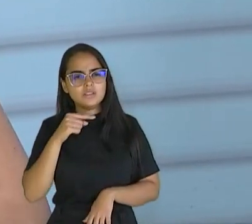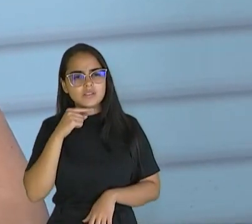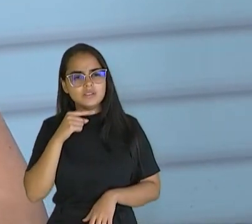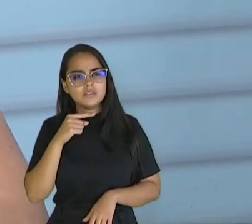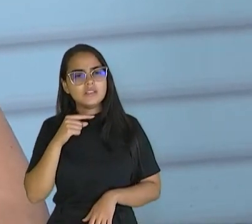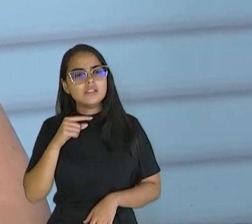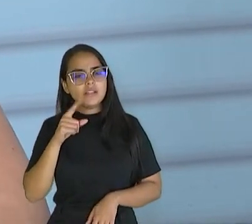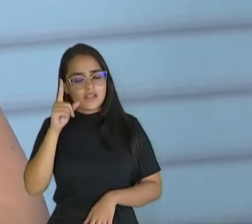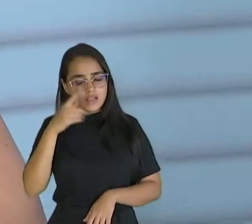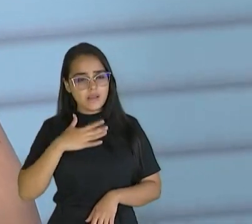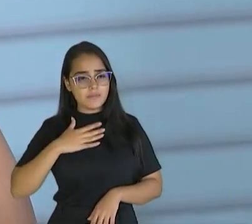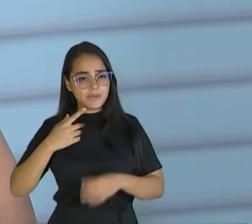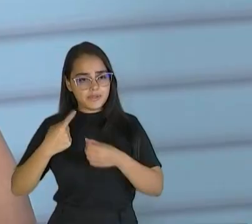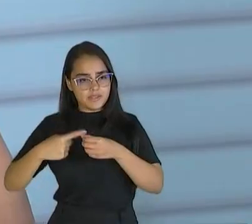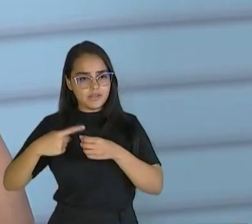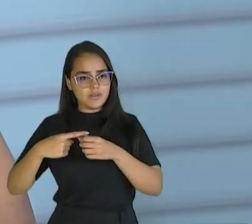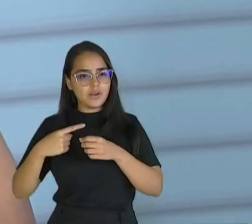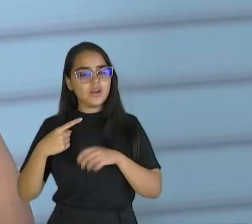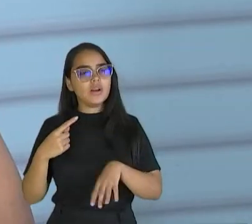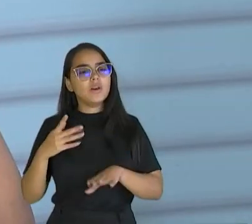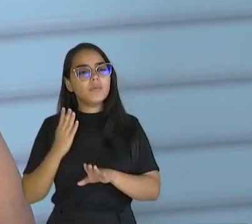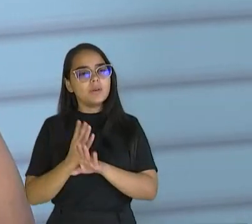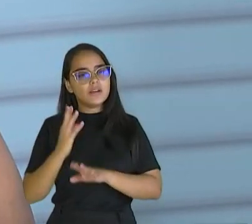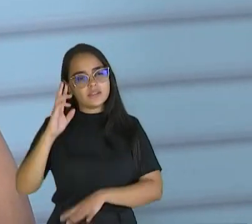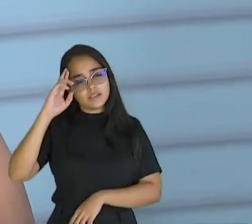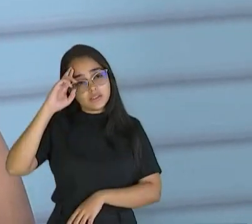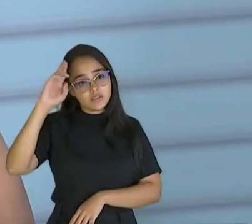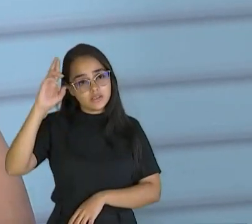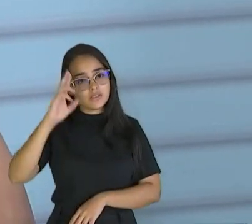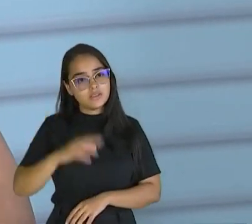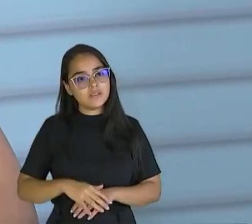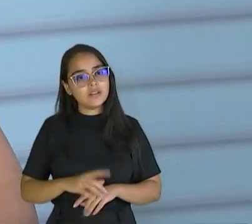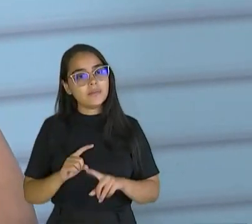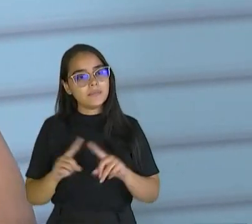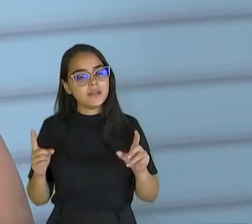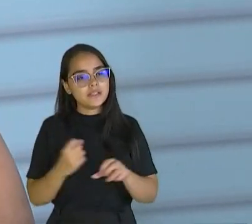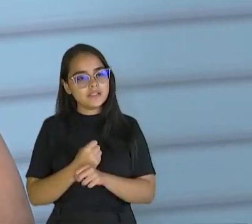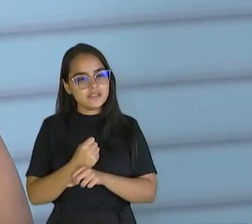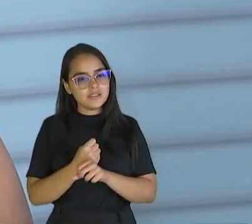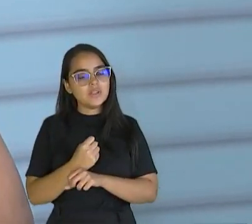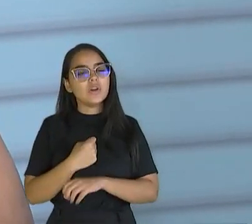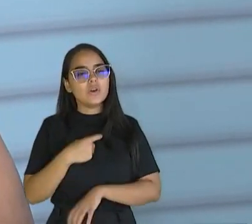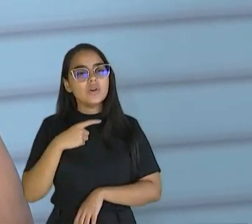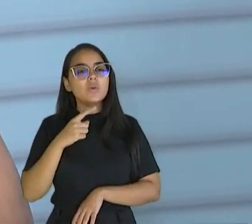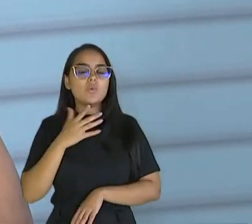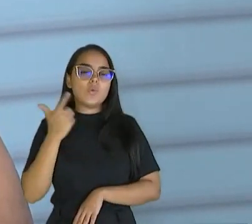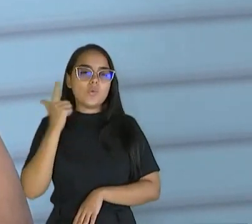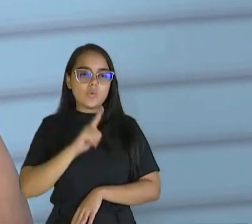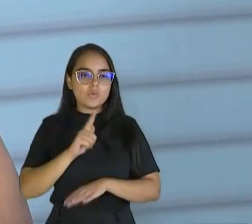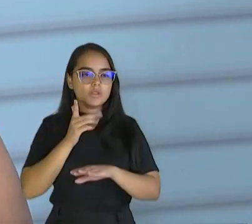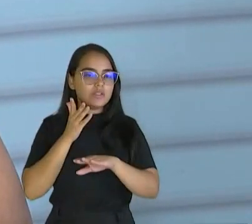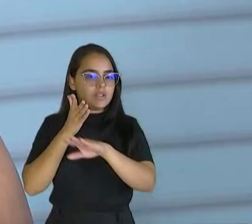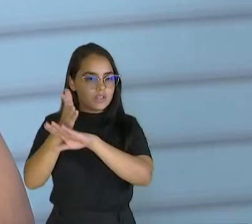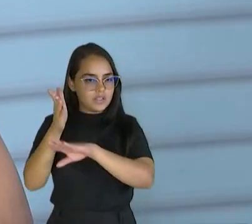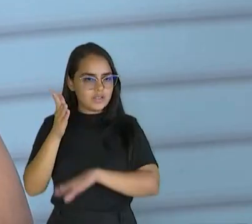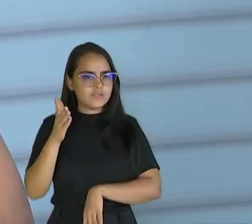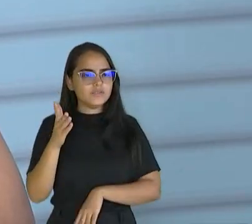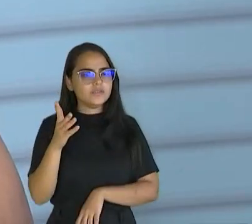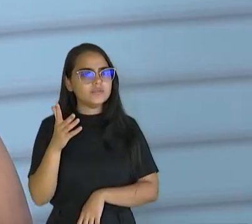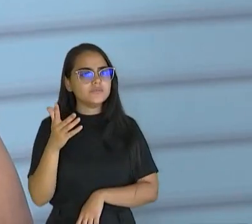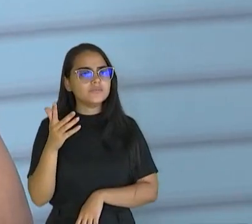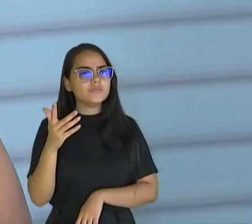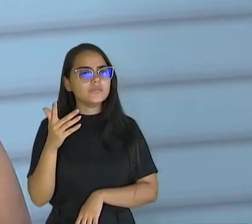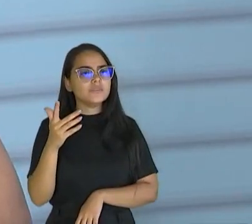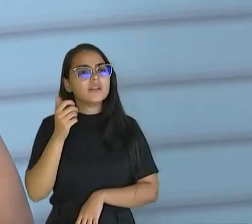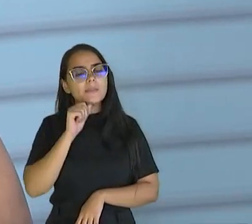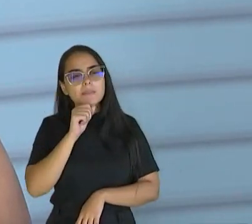conta, né, também da questão da diretoria. Mas esse ano eu consegui ir. Mas você fala com a sua mãe, com o seu pai, pelo telefone, pelo zap.